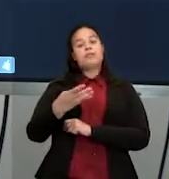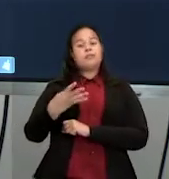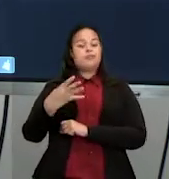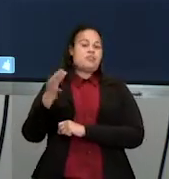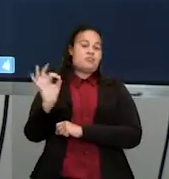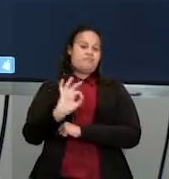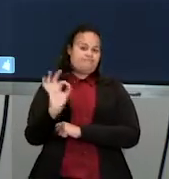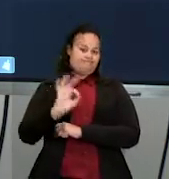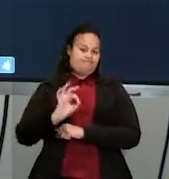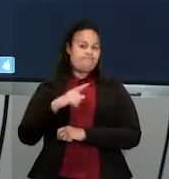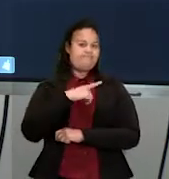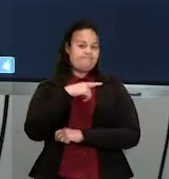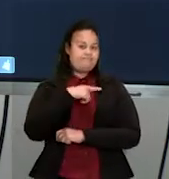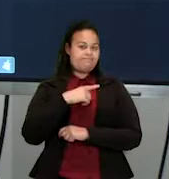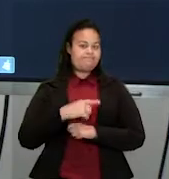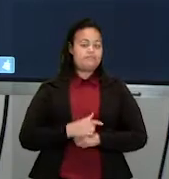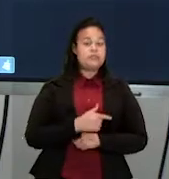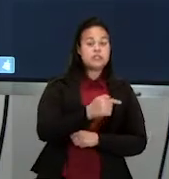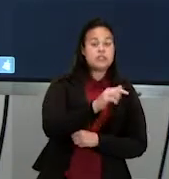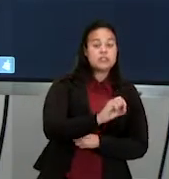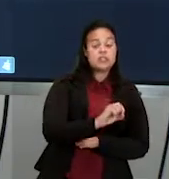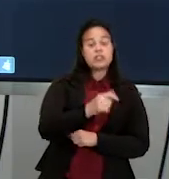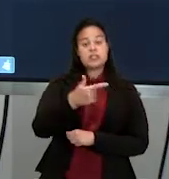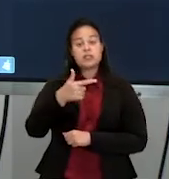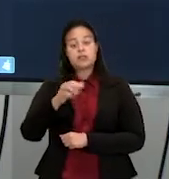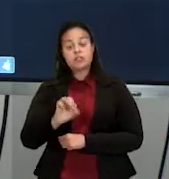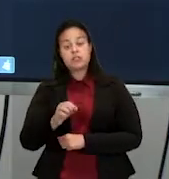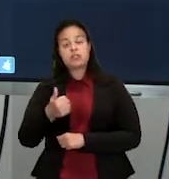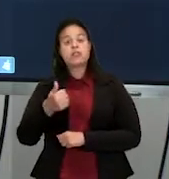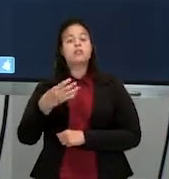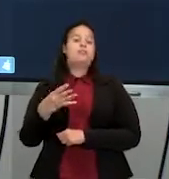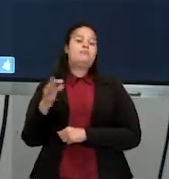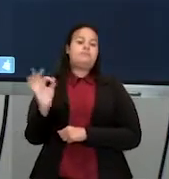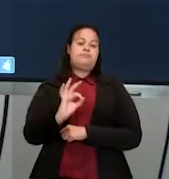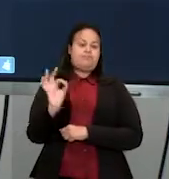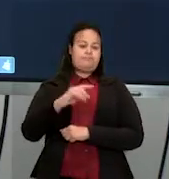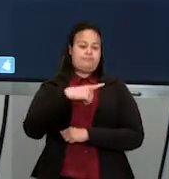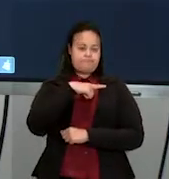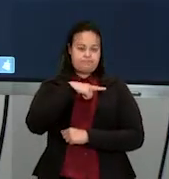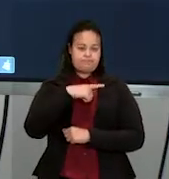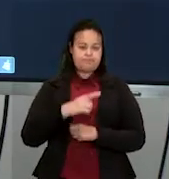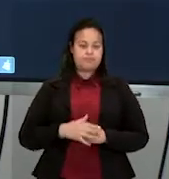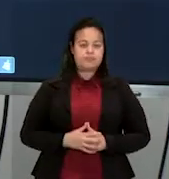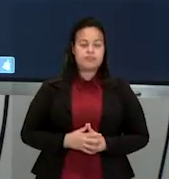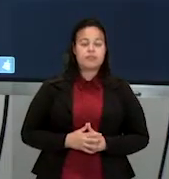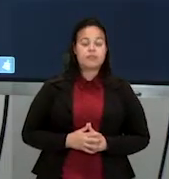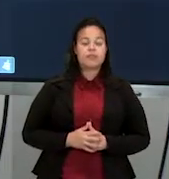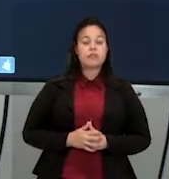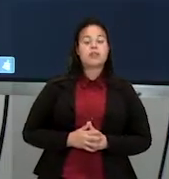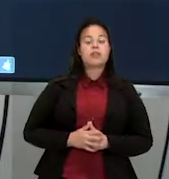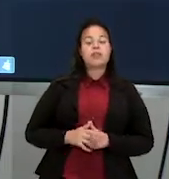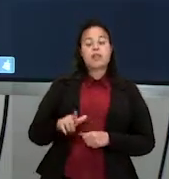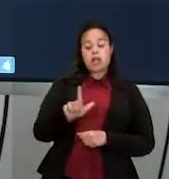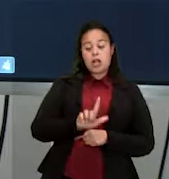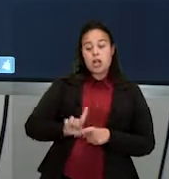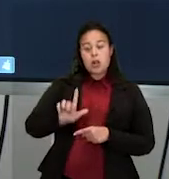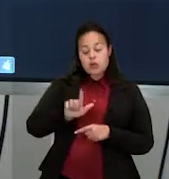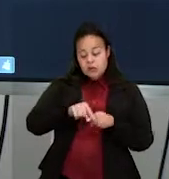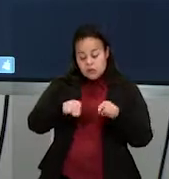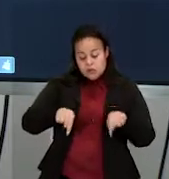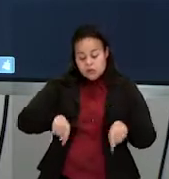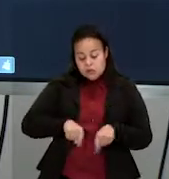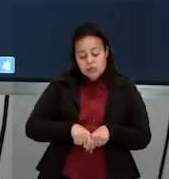14%. Então, 70 e 20 são 14%. A loja, no primeiro dia, vendeu 15%